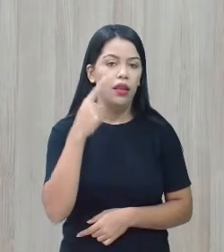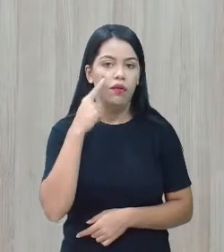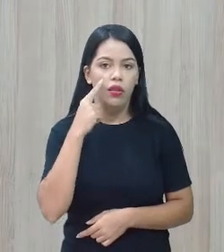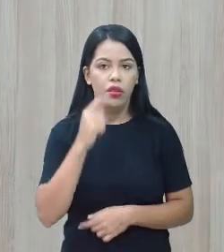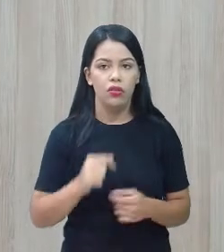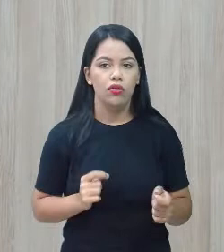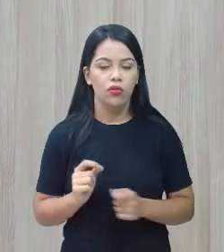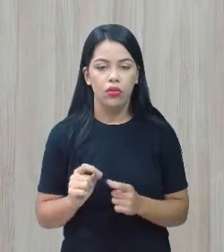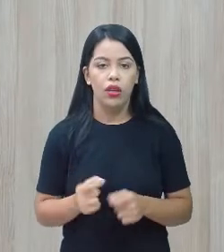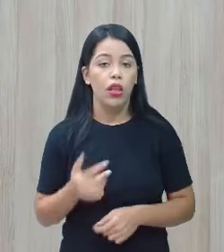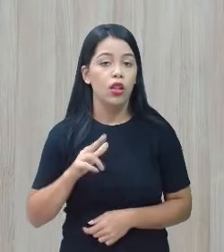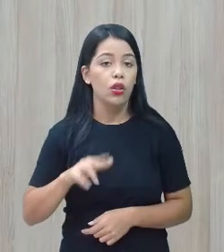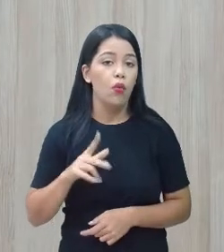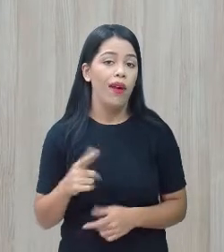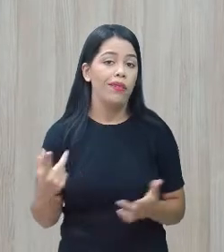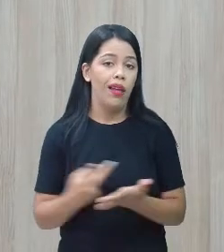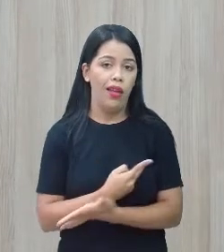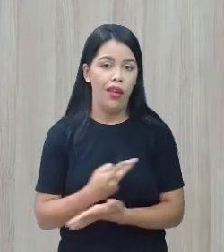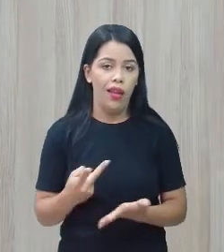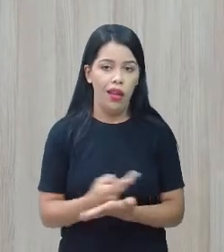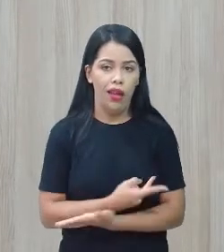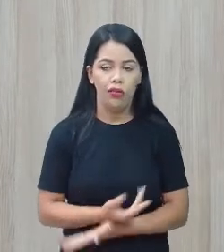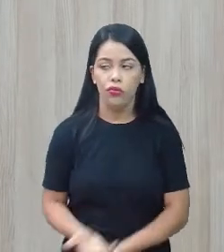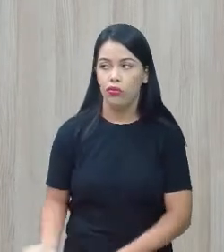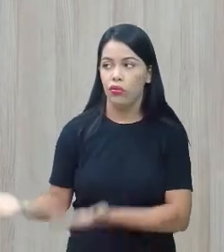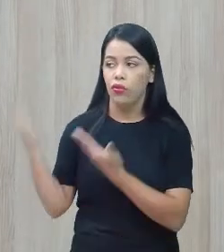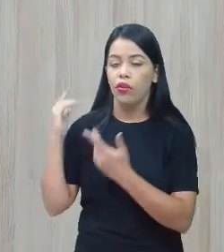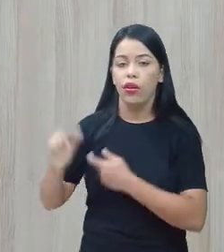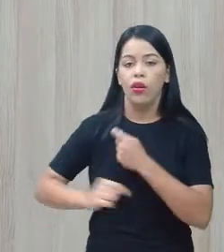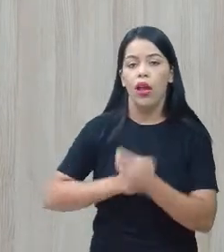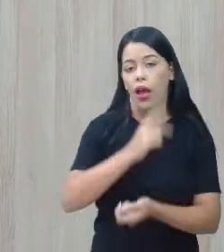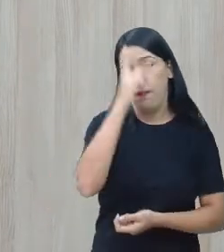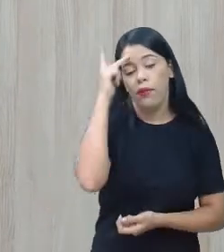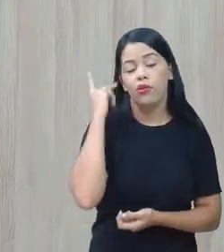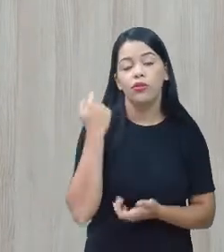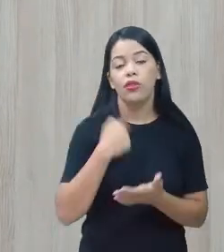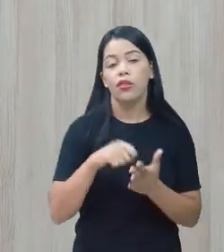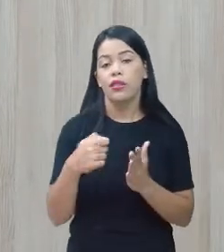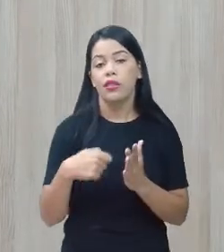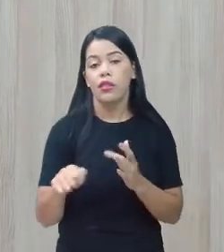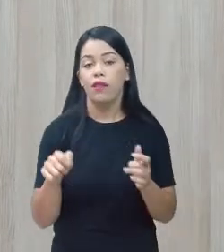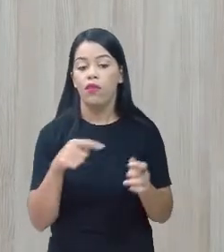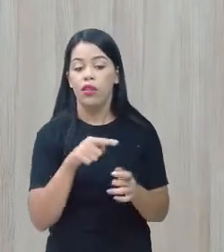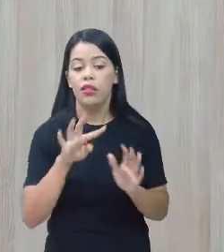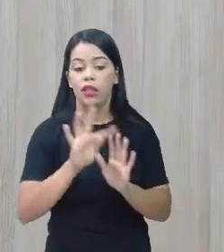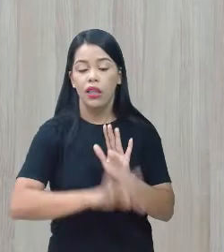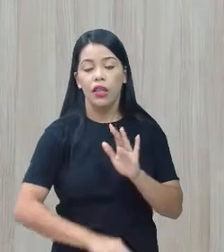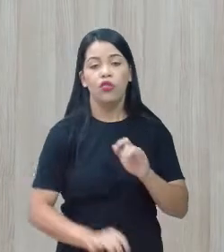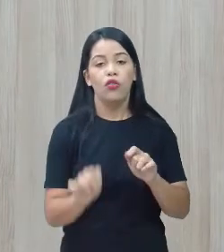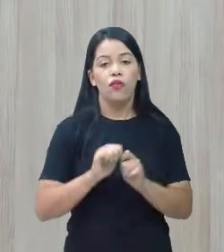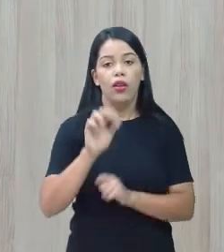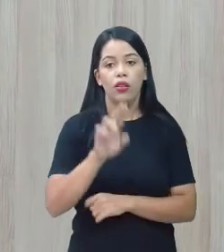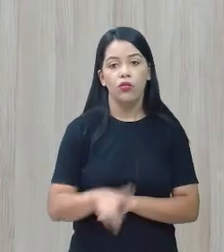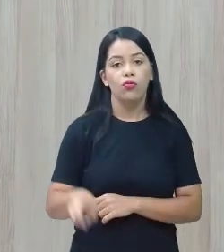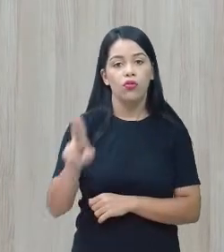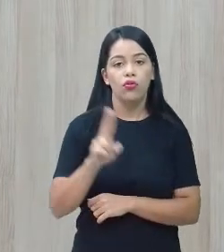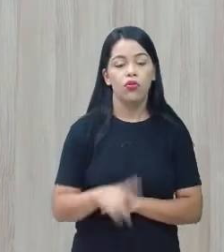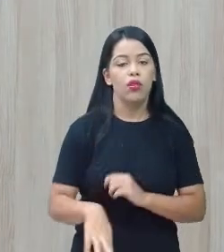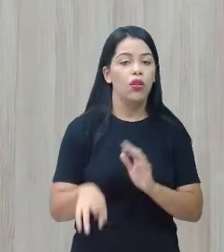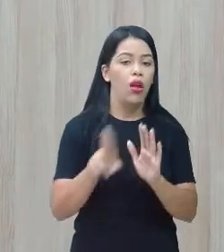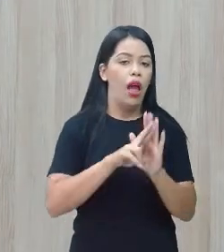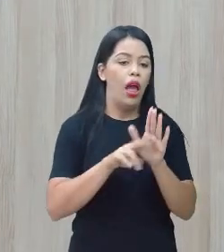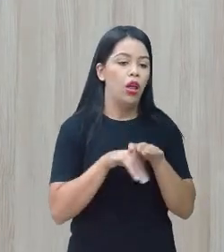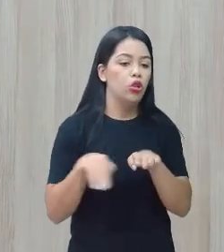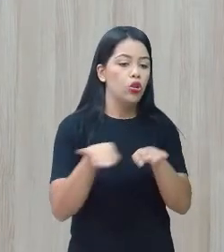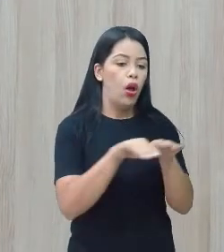é que estava errado. A pessoa que redigiu esse texto o fez usando as normas de sua